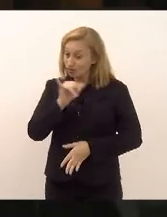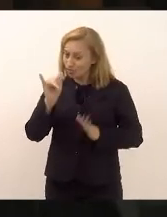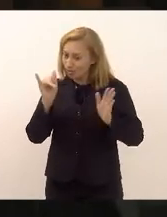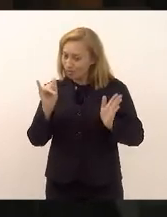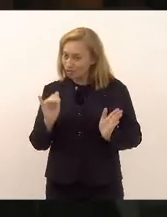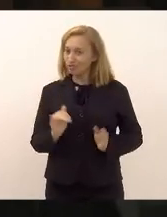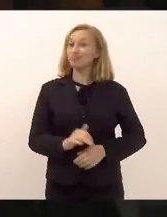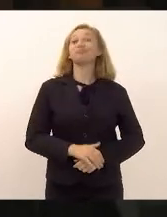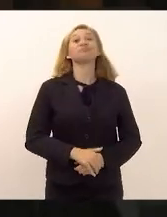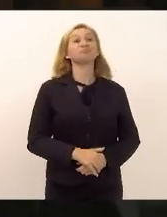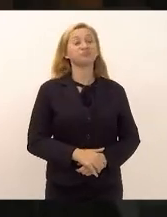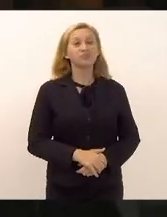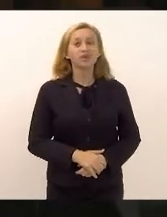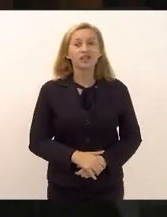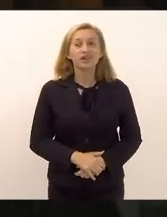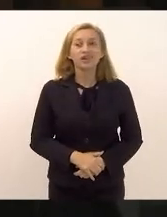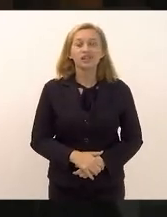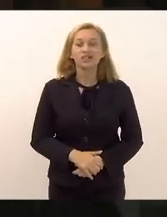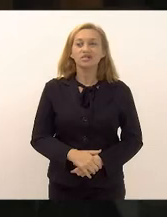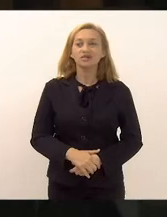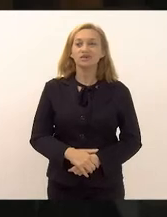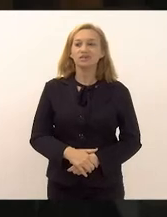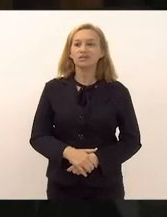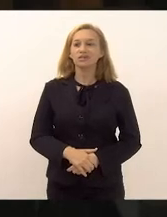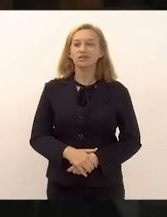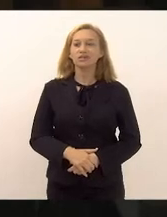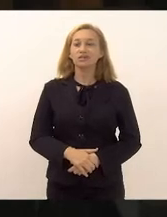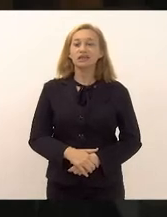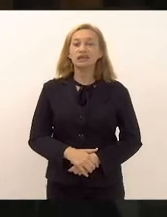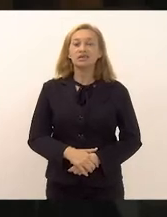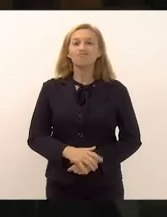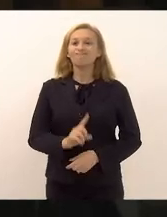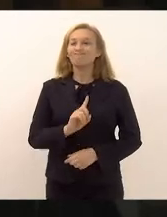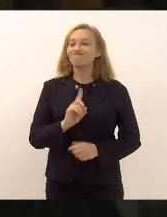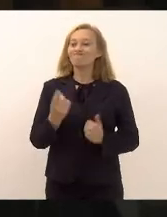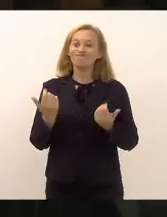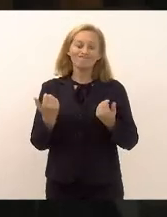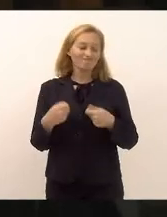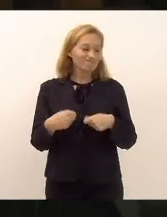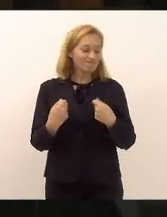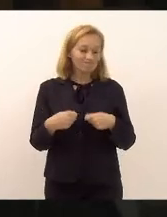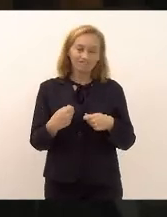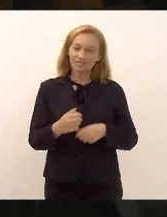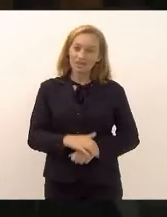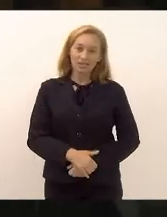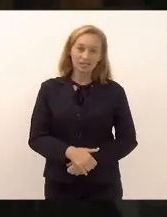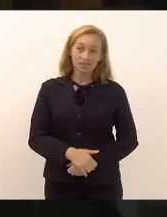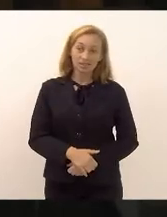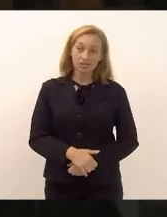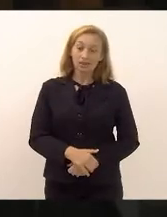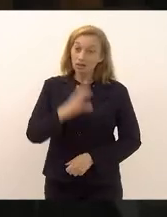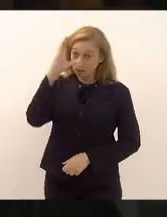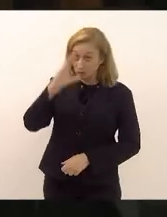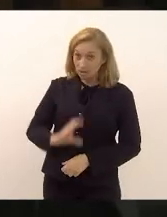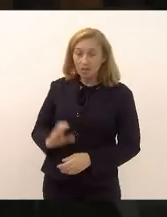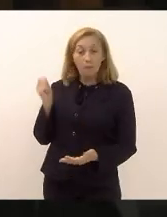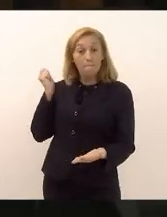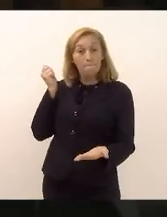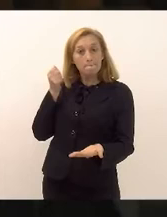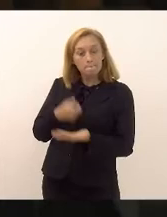né, no que tange à não necessidade do cidadão